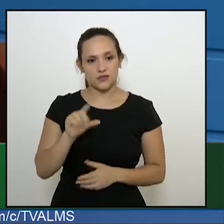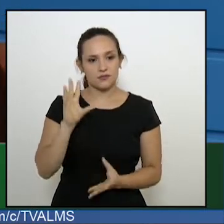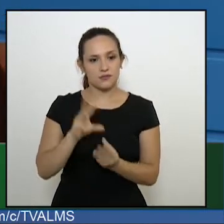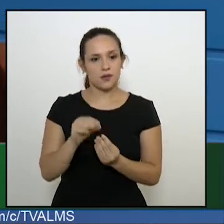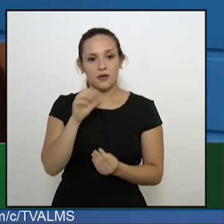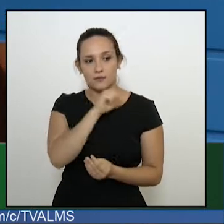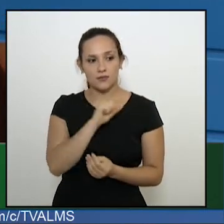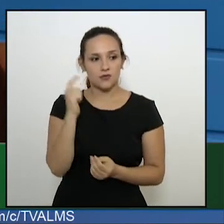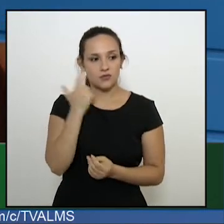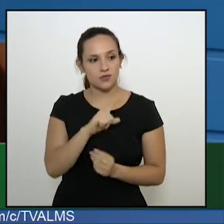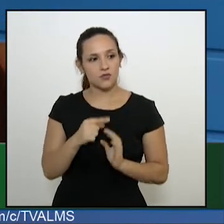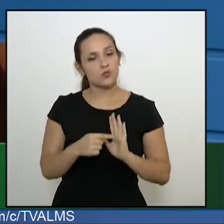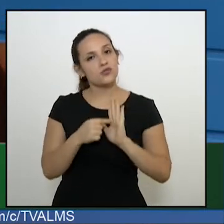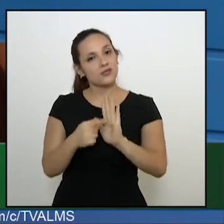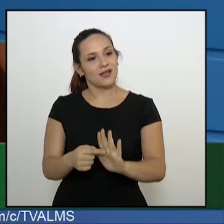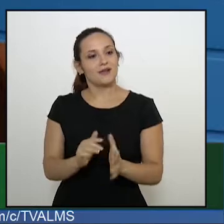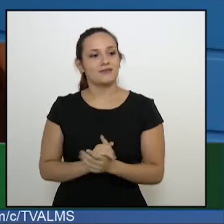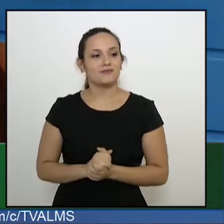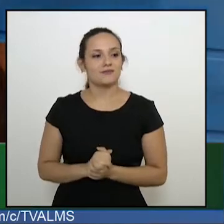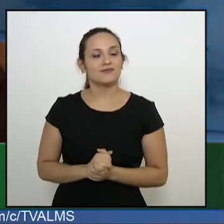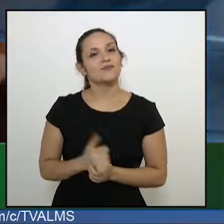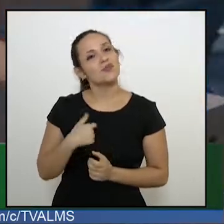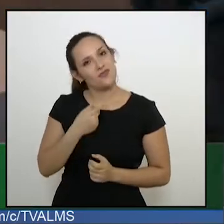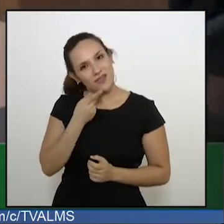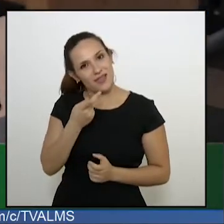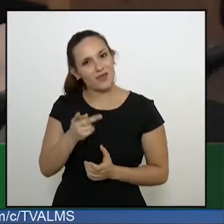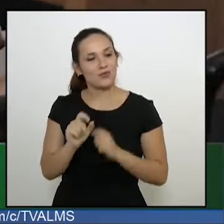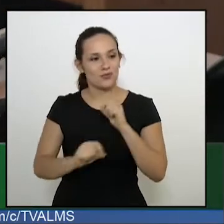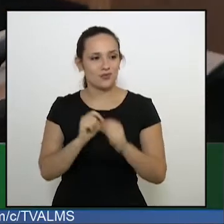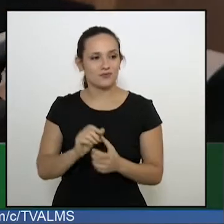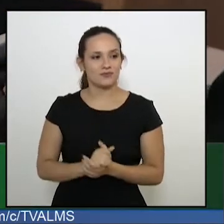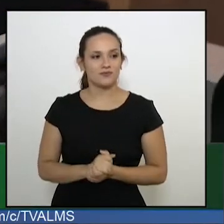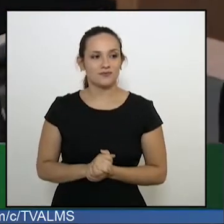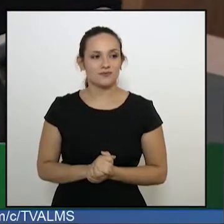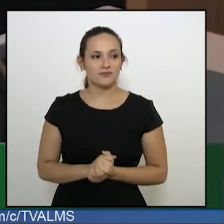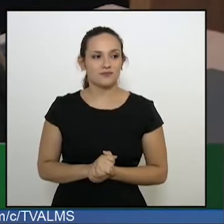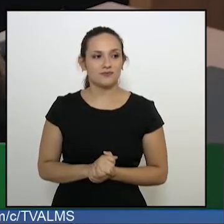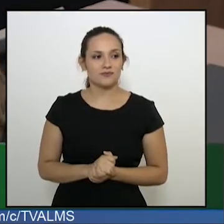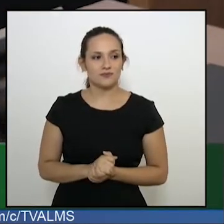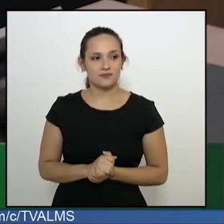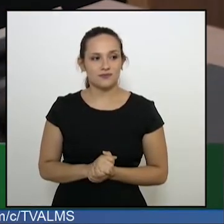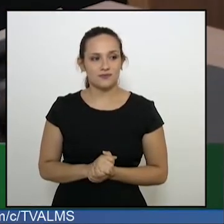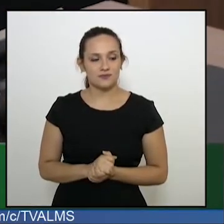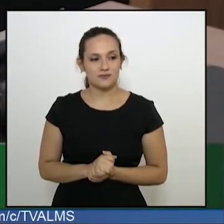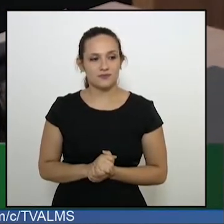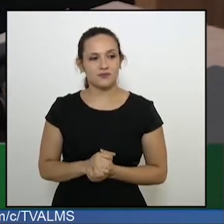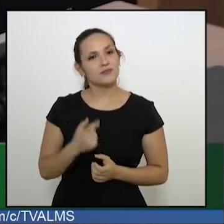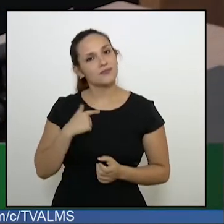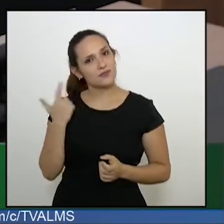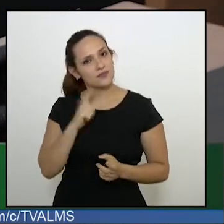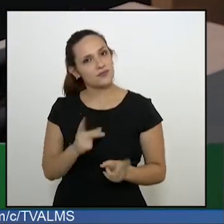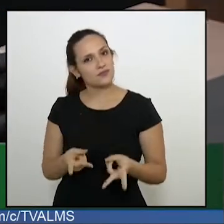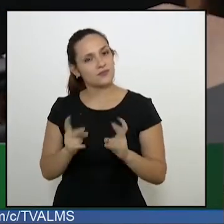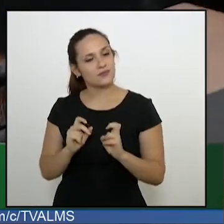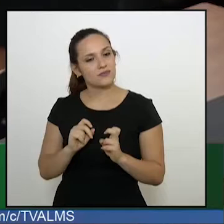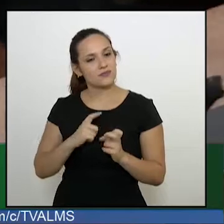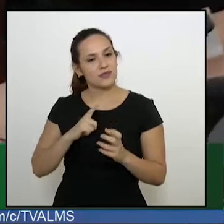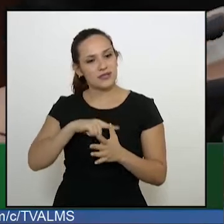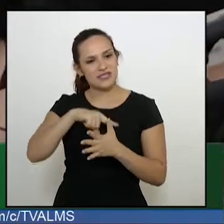minutos, já deu exemplo daquilo que eu estava falando. Olha, pelo menos eu captei aqui